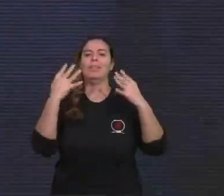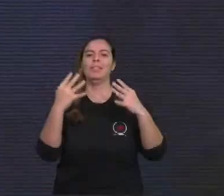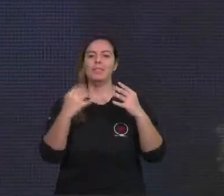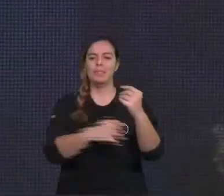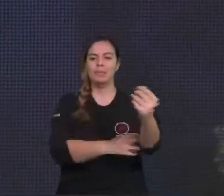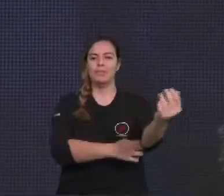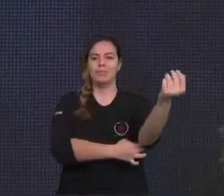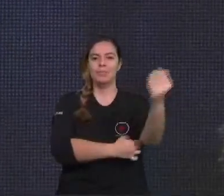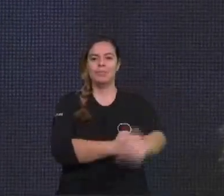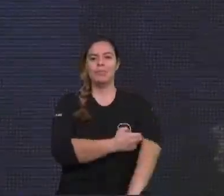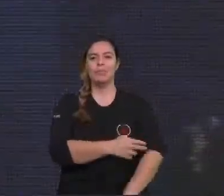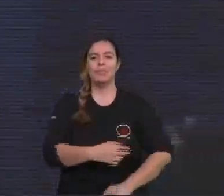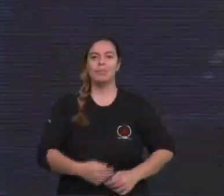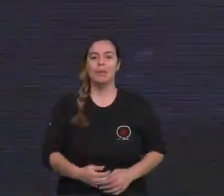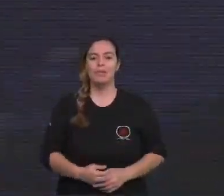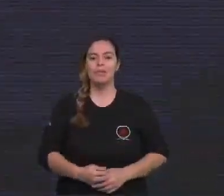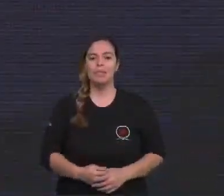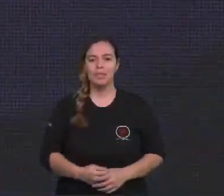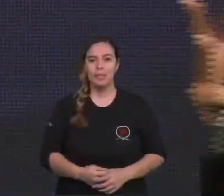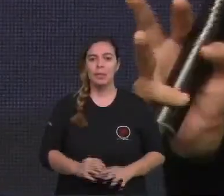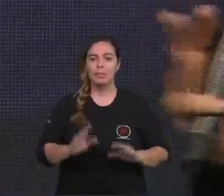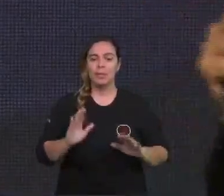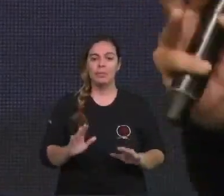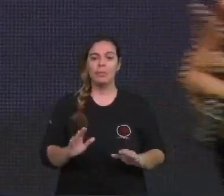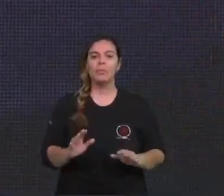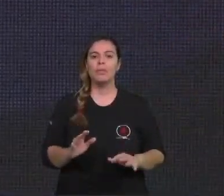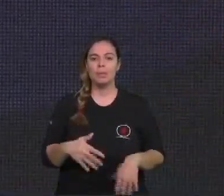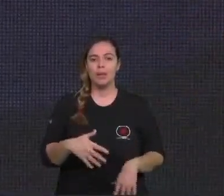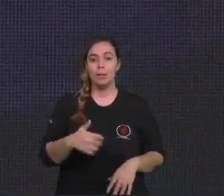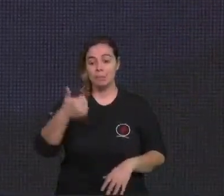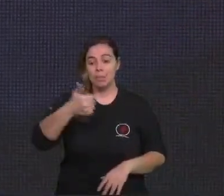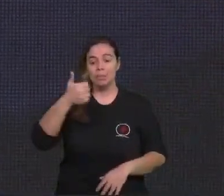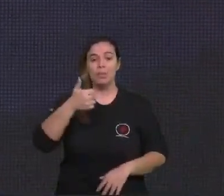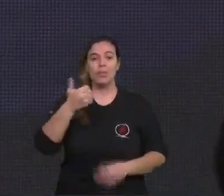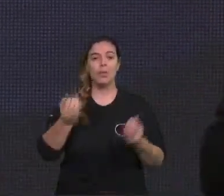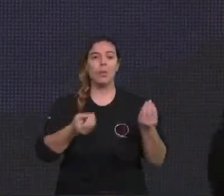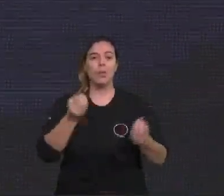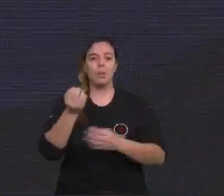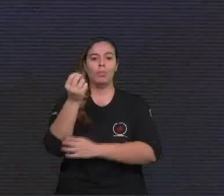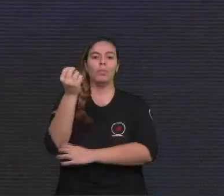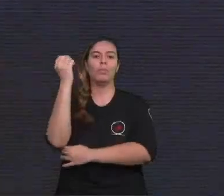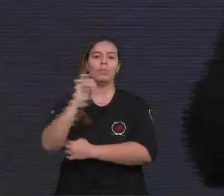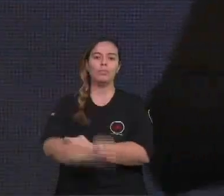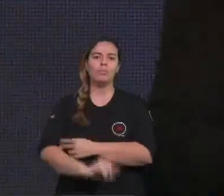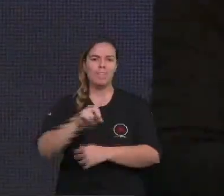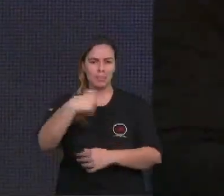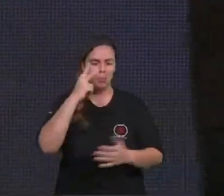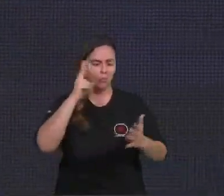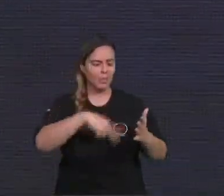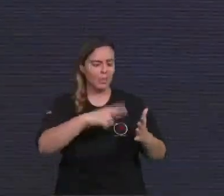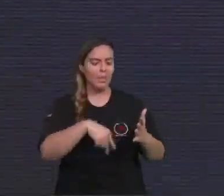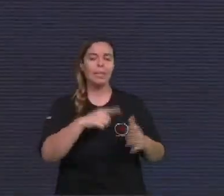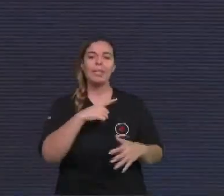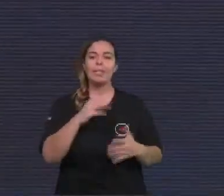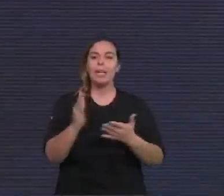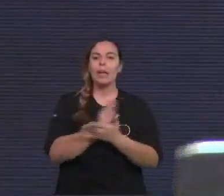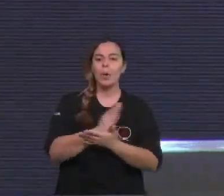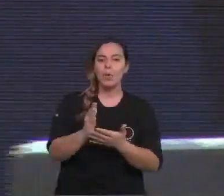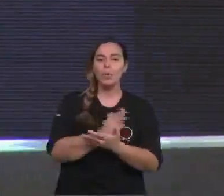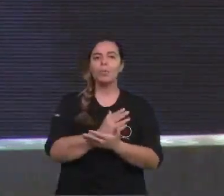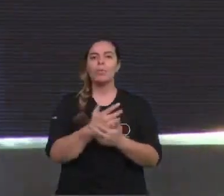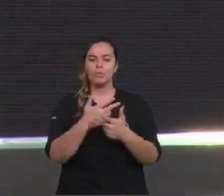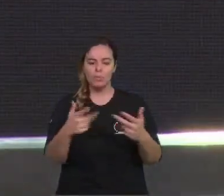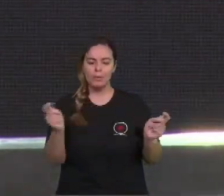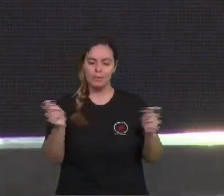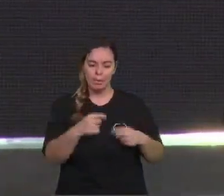Aqui. Como é que esse cara vai sair? Primeiro. Depois você dá uma olhada, porque tem alguns passos que vale a pena a gente